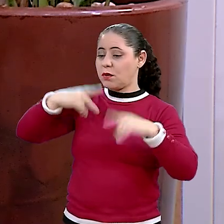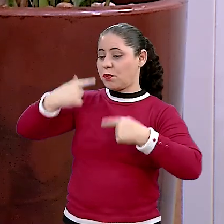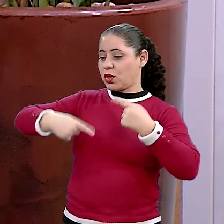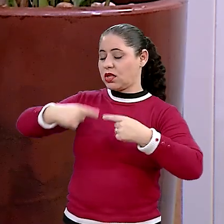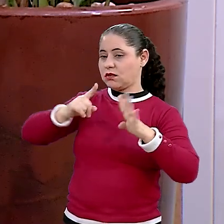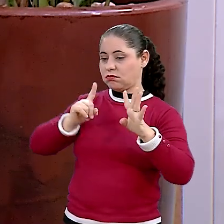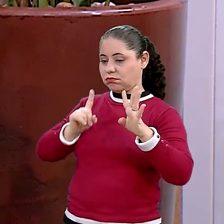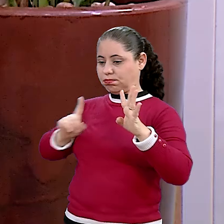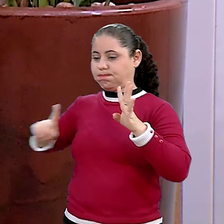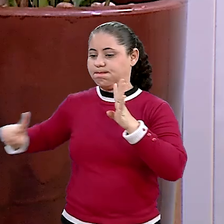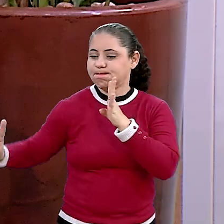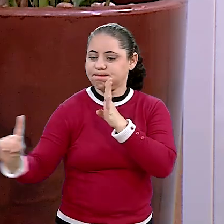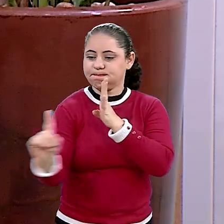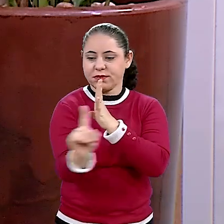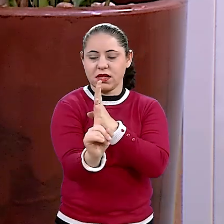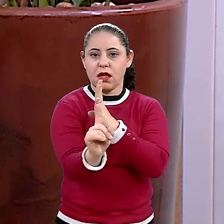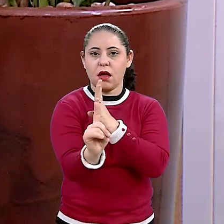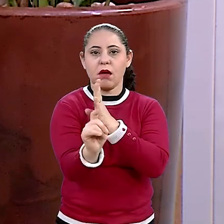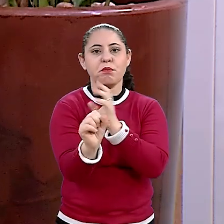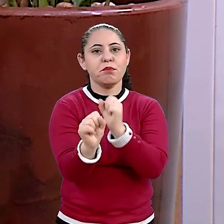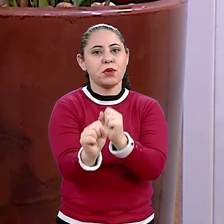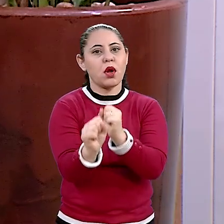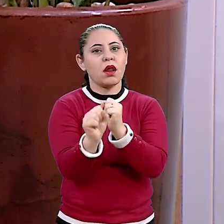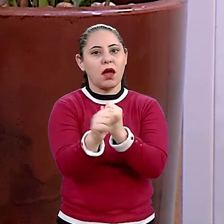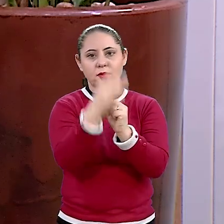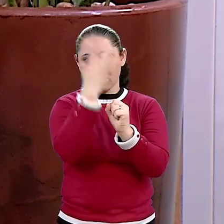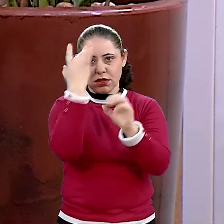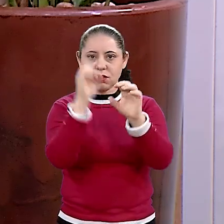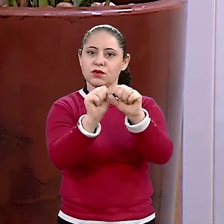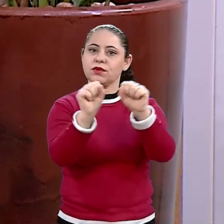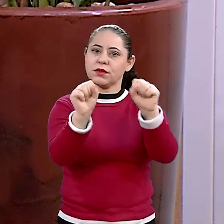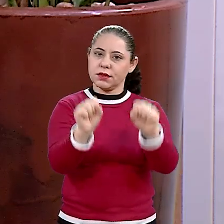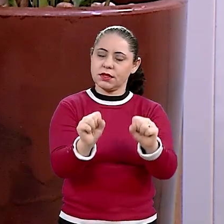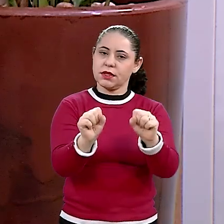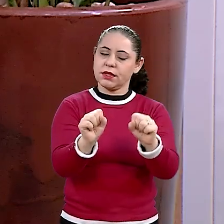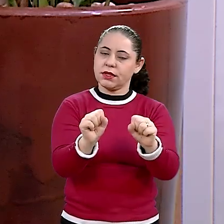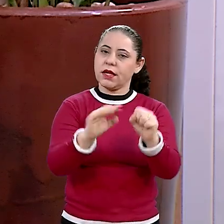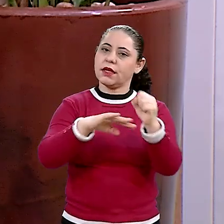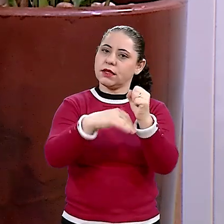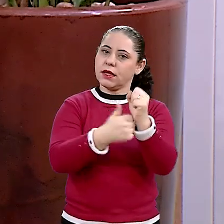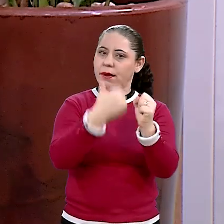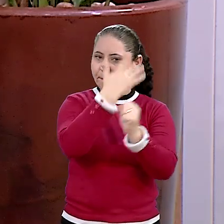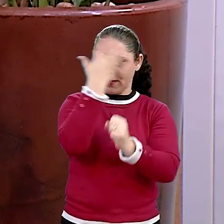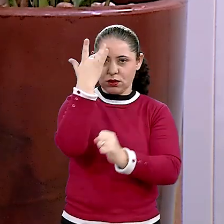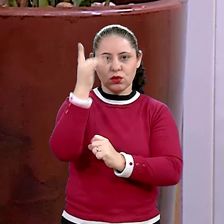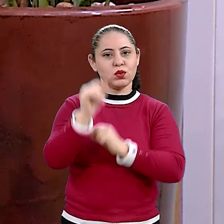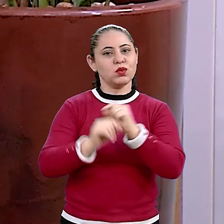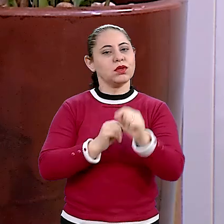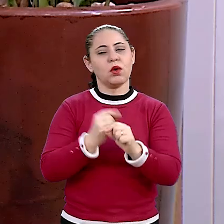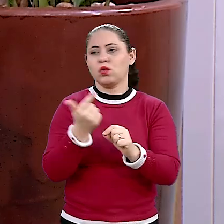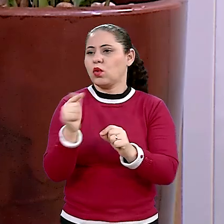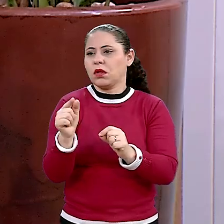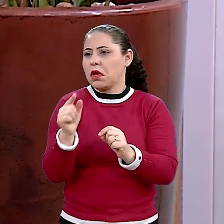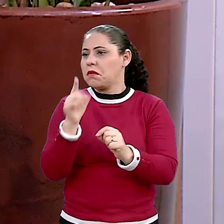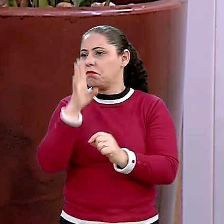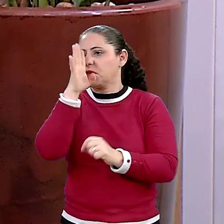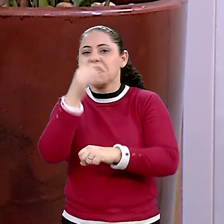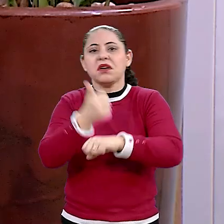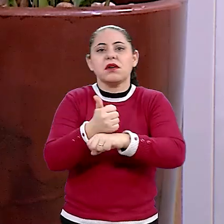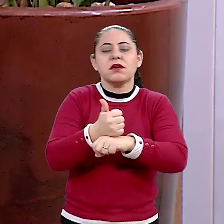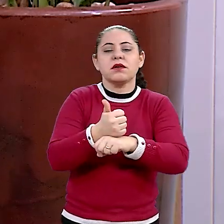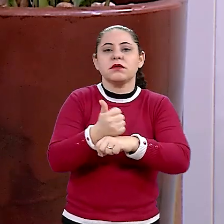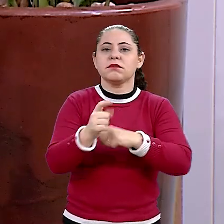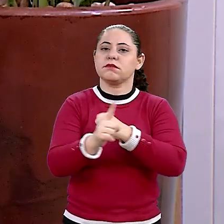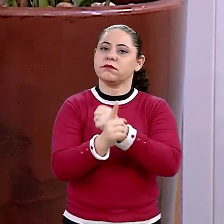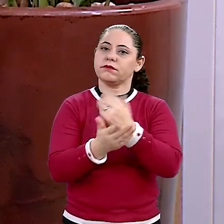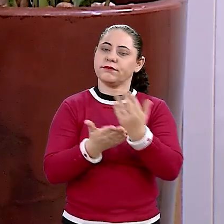políticos, que teriam o poder de inserir dentro do sistema, através de senhas, pessoas que não têm priorização médica.